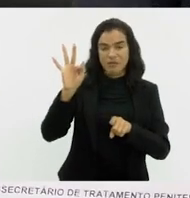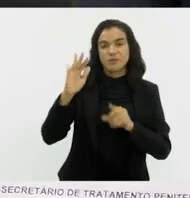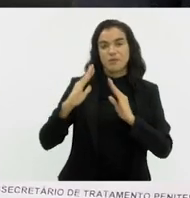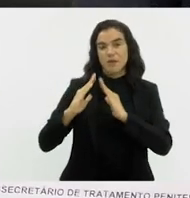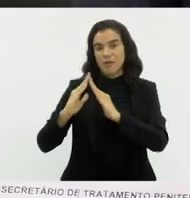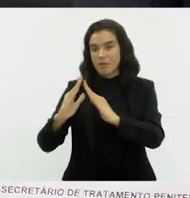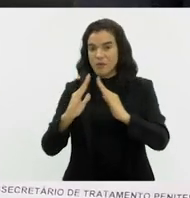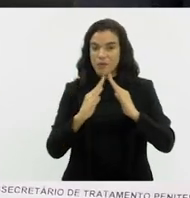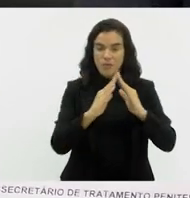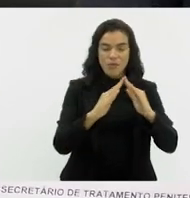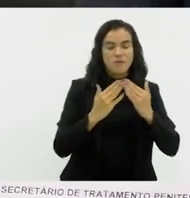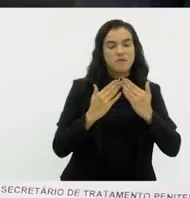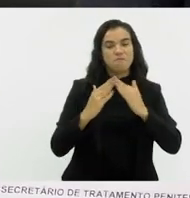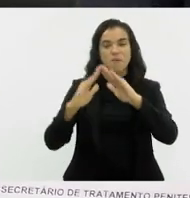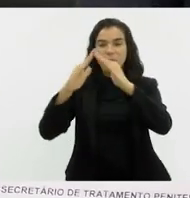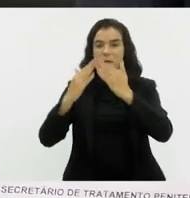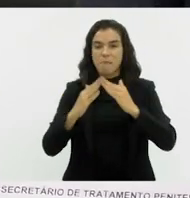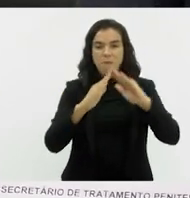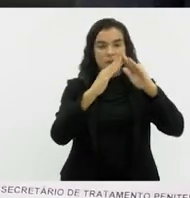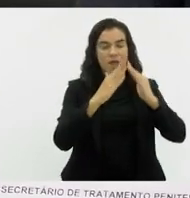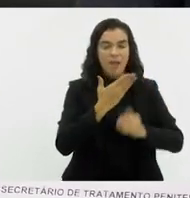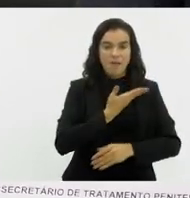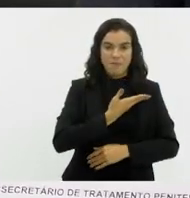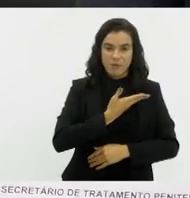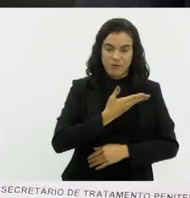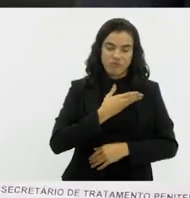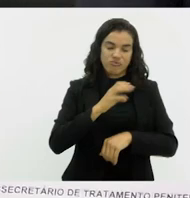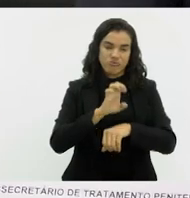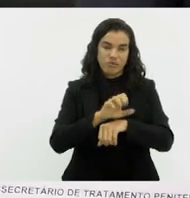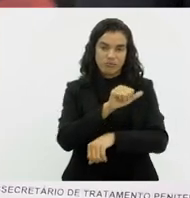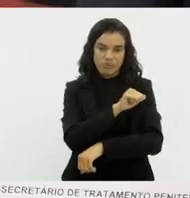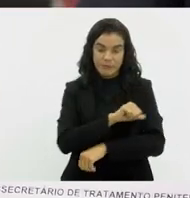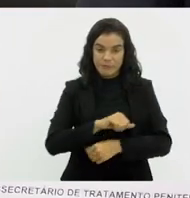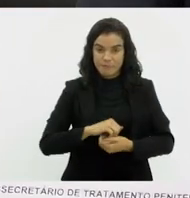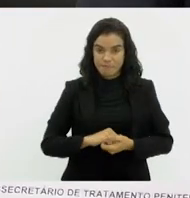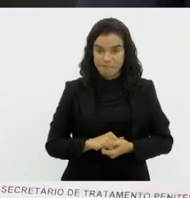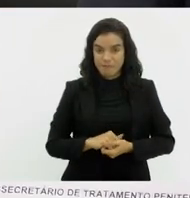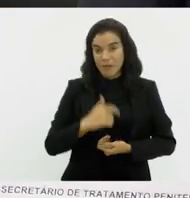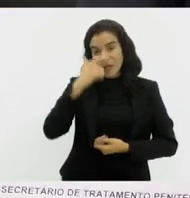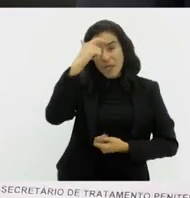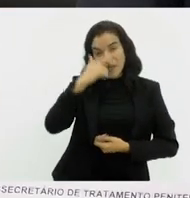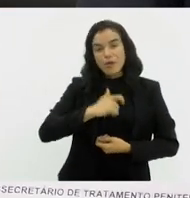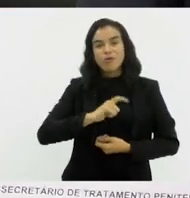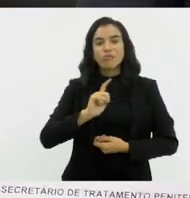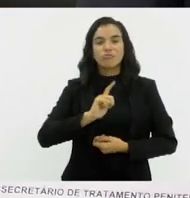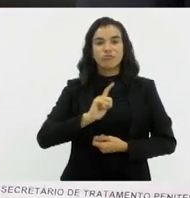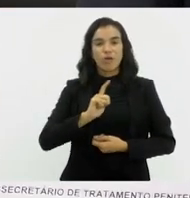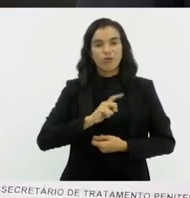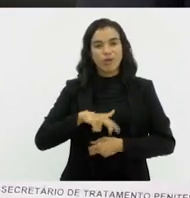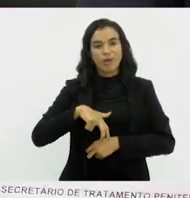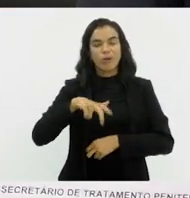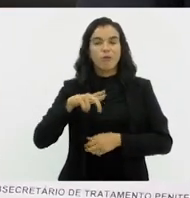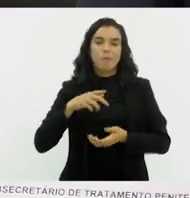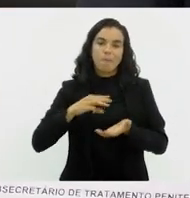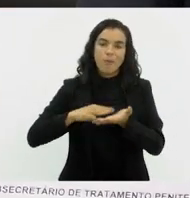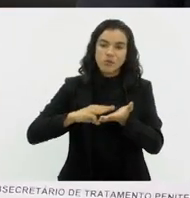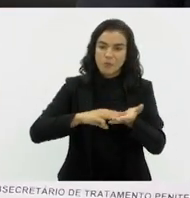Moradores, Favelas, Comunidades e Amigos do Estado do Rio de Janeiro, da qual eu tenho assento pela FAFERJ.